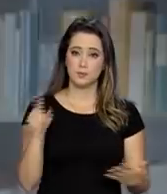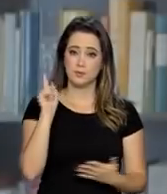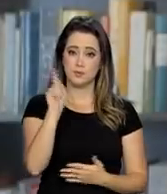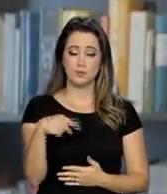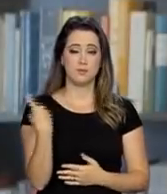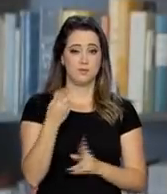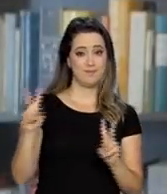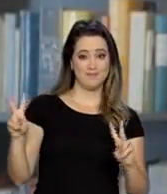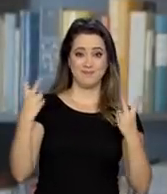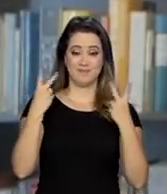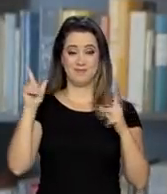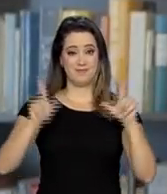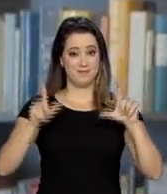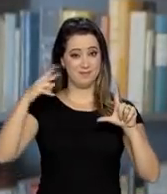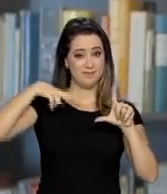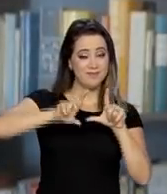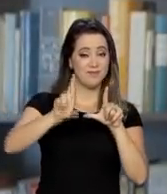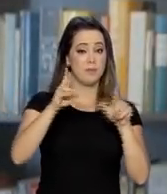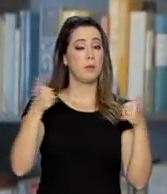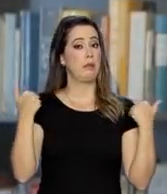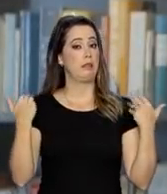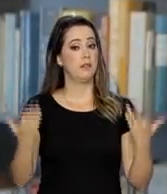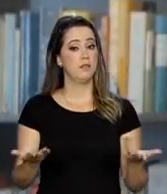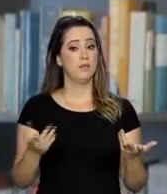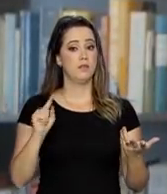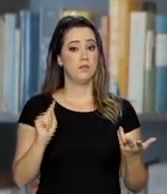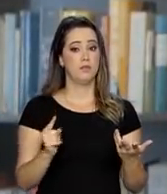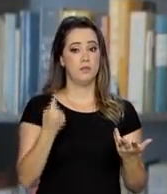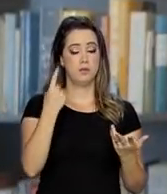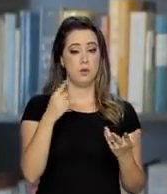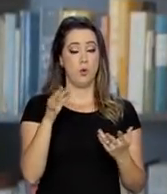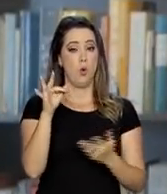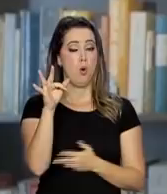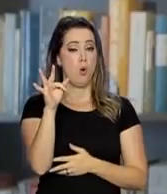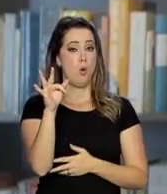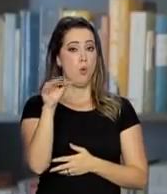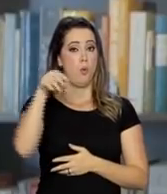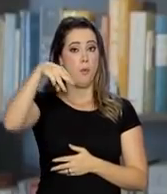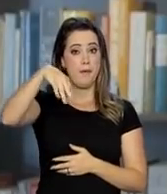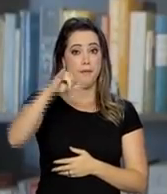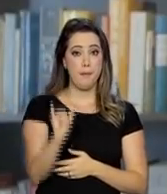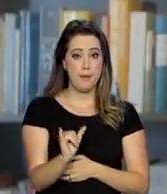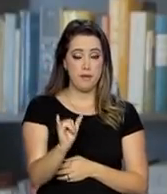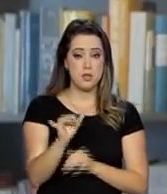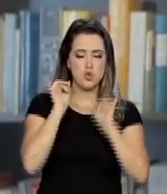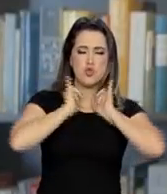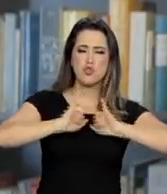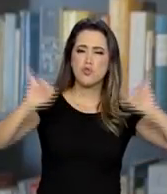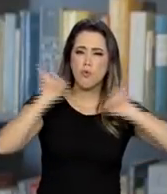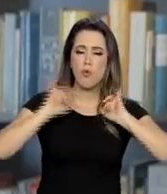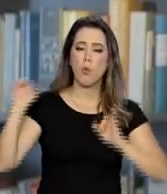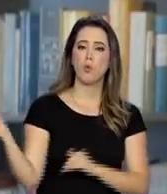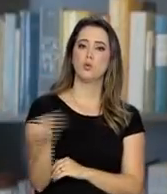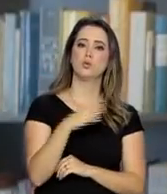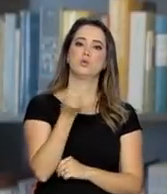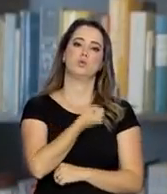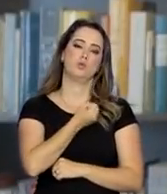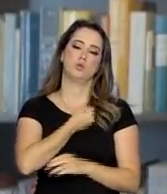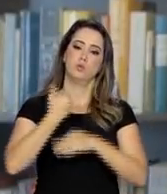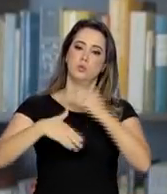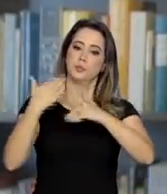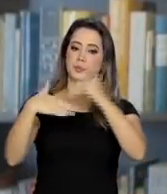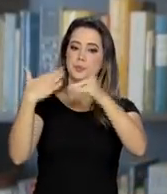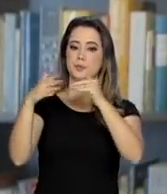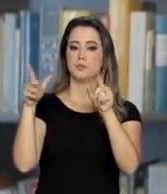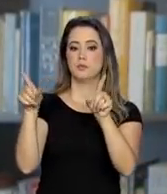todos que nos assistem aqui na TV NBR. Pois é, o Fundo Monetário Internacional divulgou, então, esses novos números de projeção